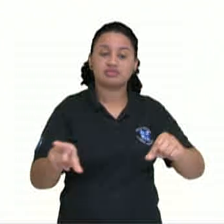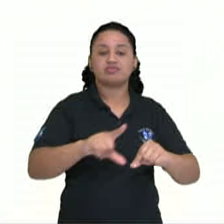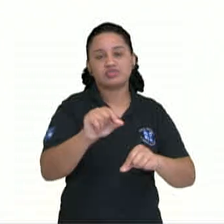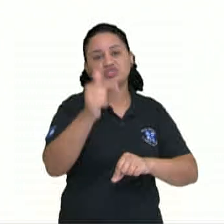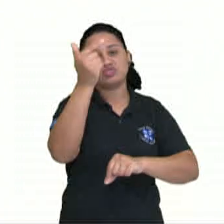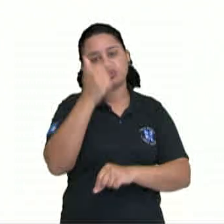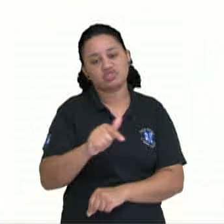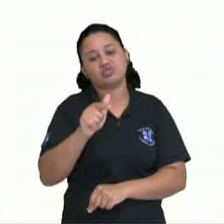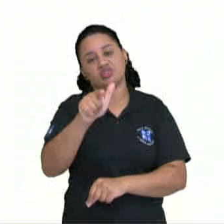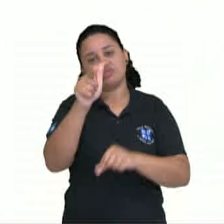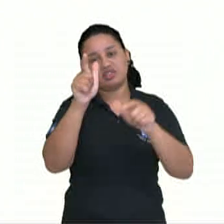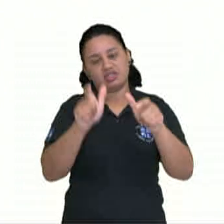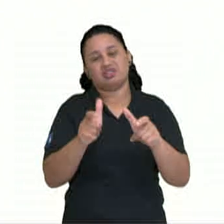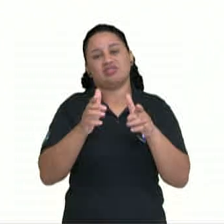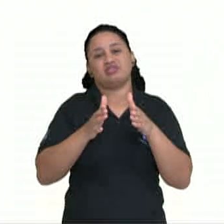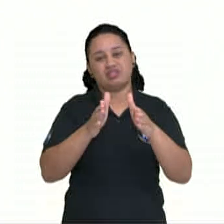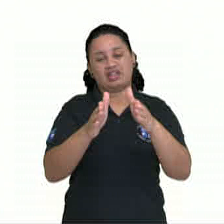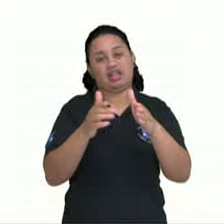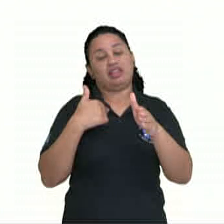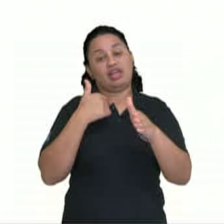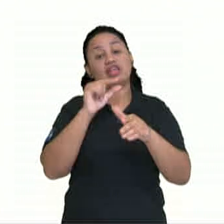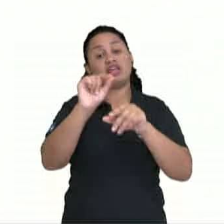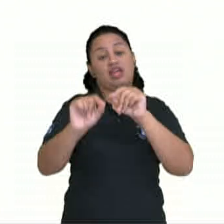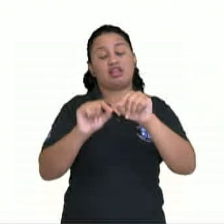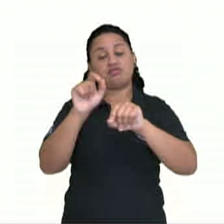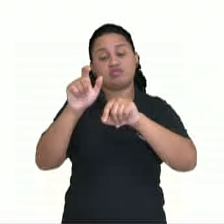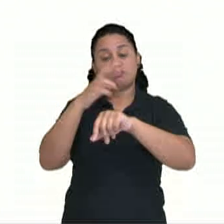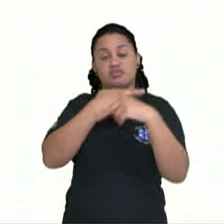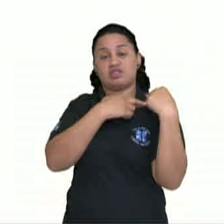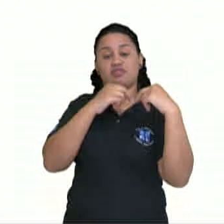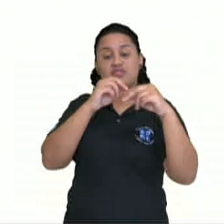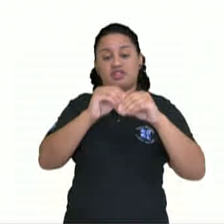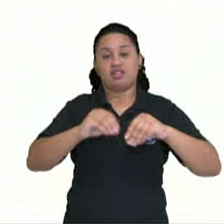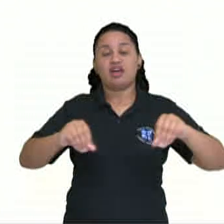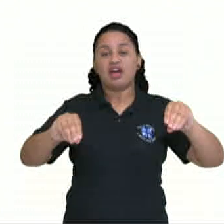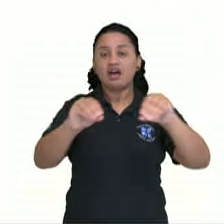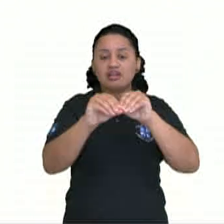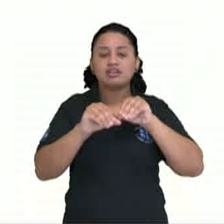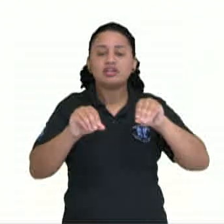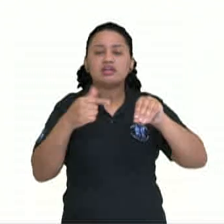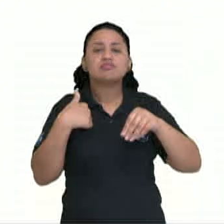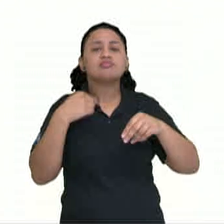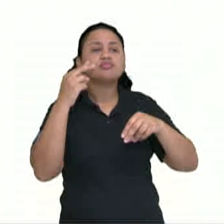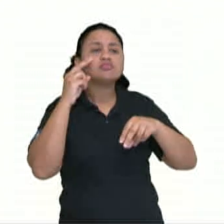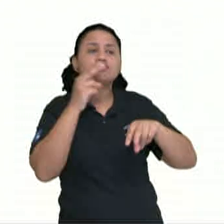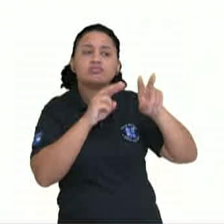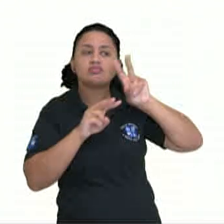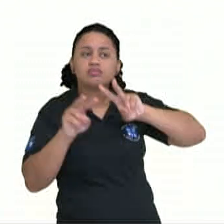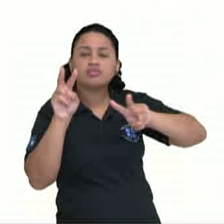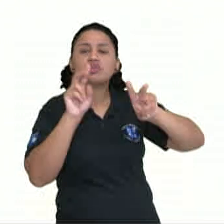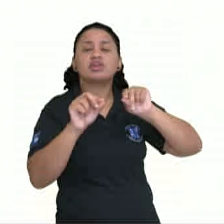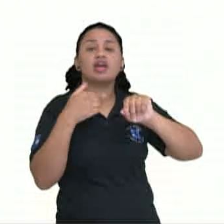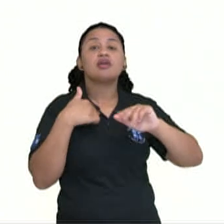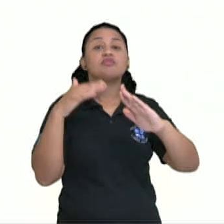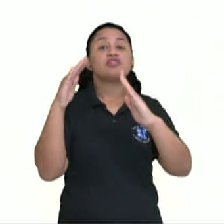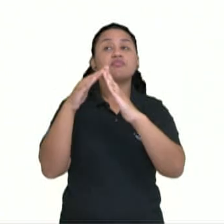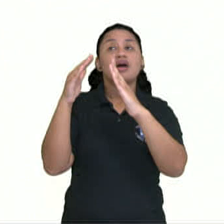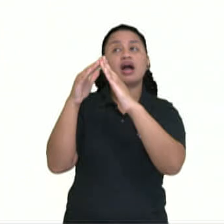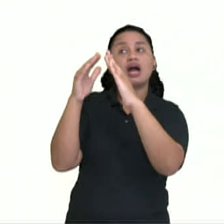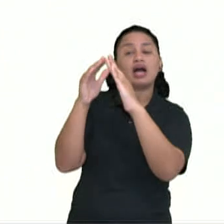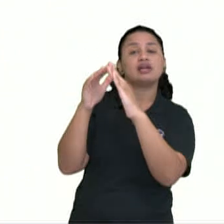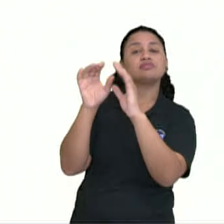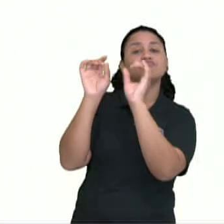dominar até que os capitães da areia lançaram as suas vistas para o casarão